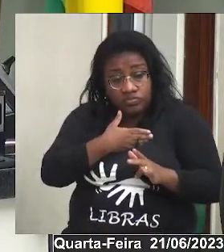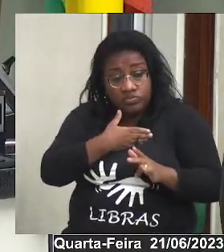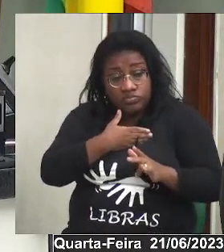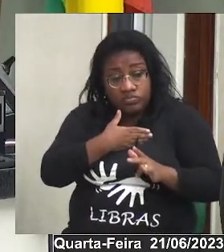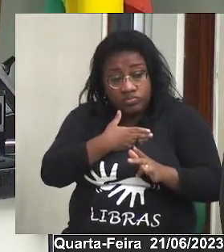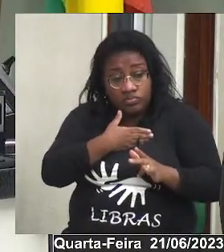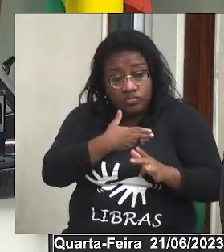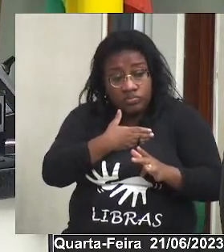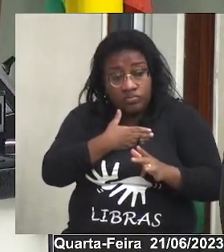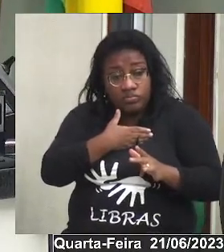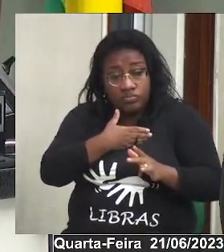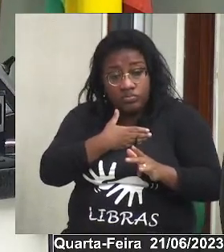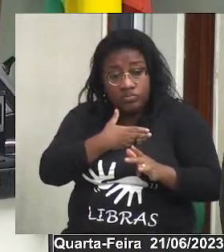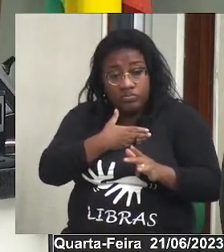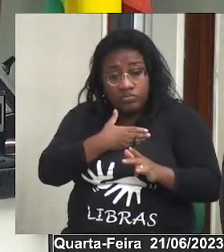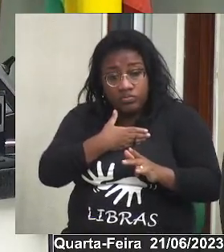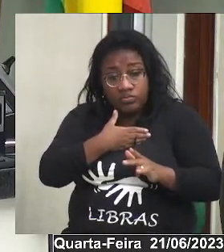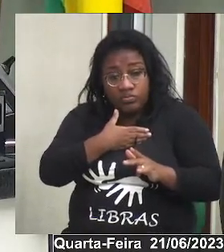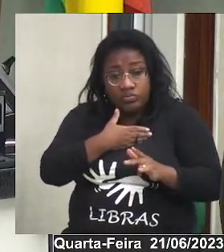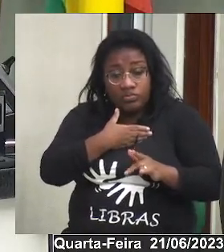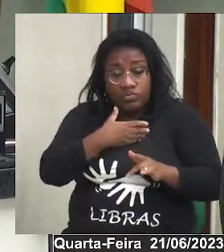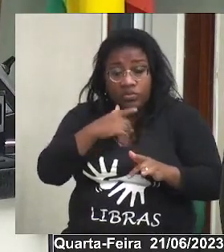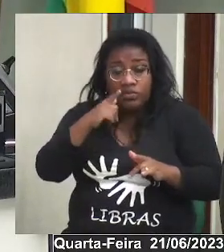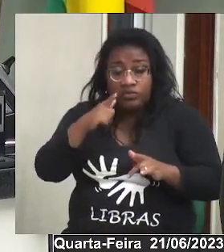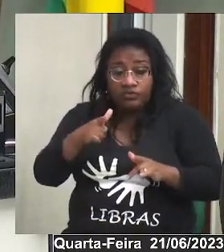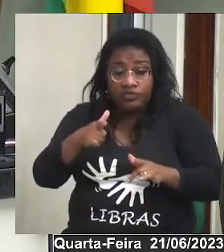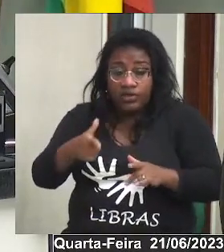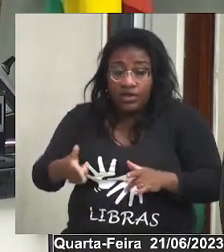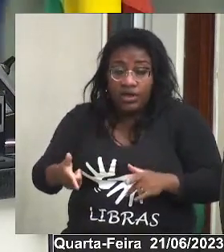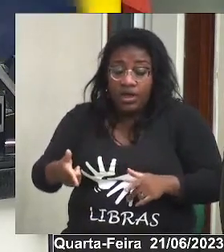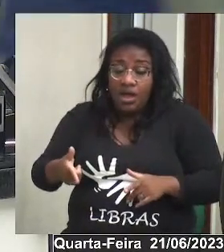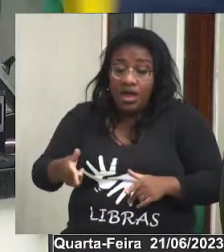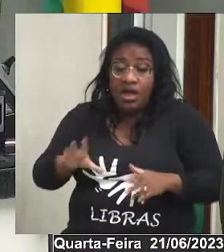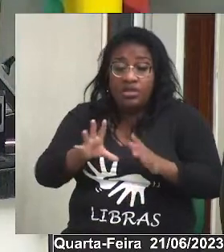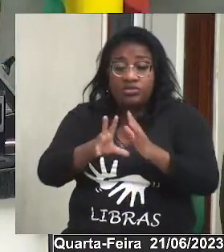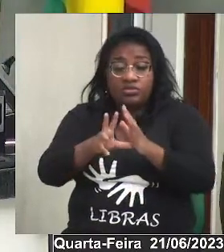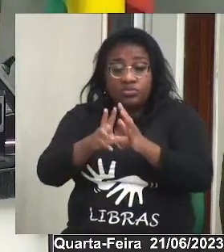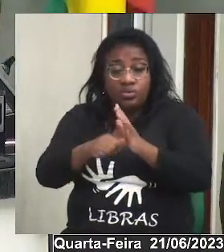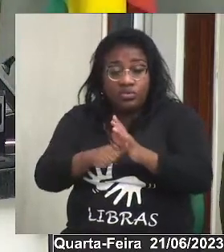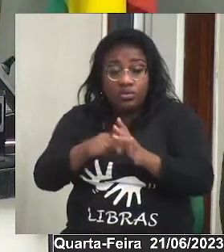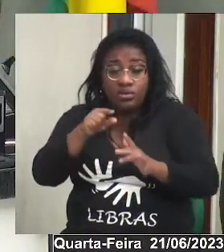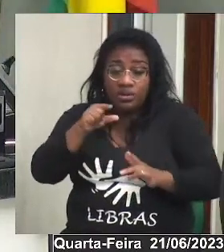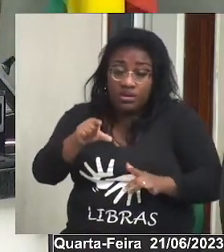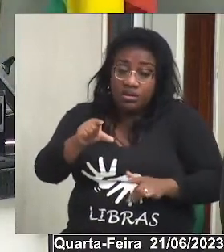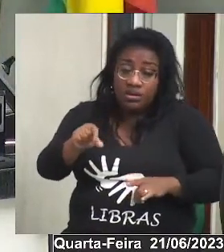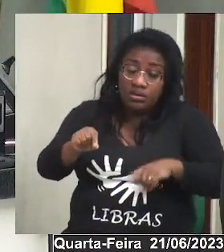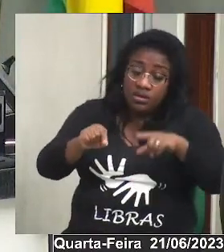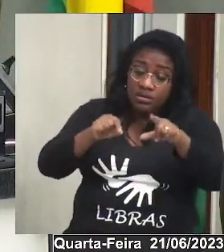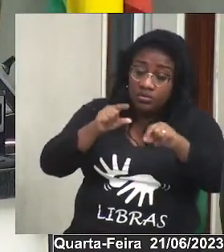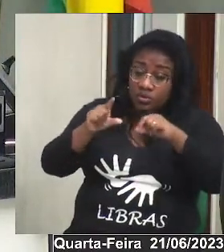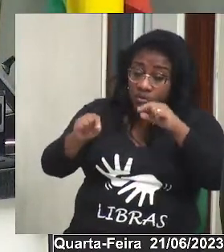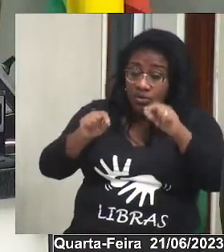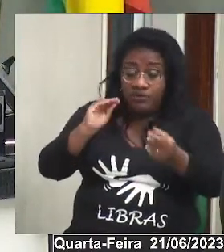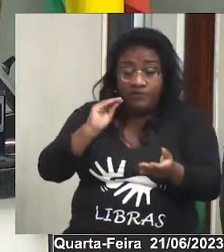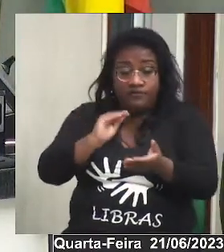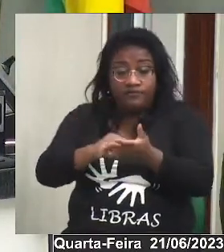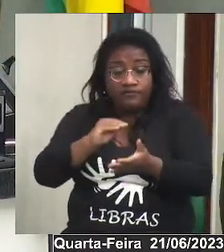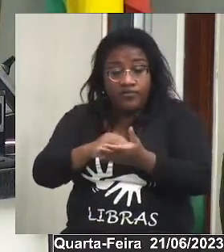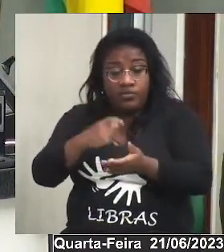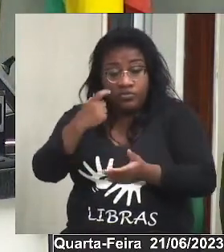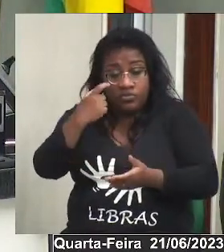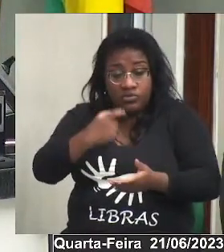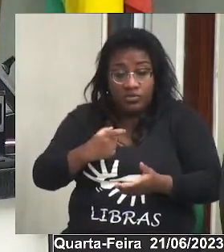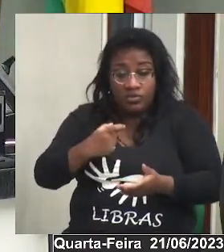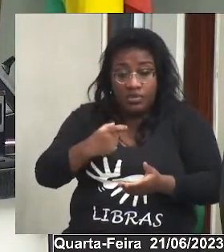O meio que ele teve, Abidan, foi a escolha dele, a ser vergonhiça dele. A falta de caráter